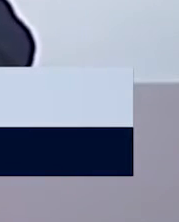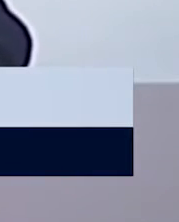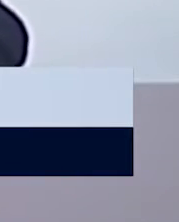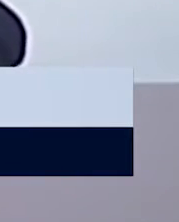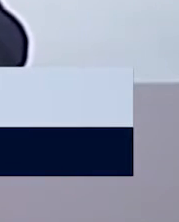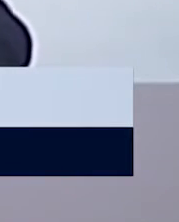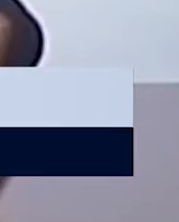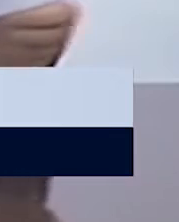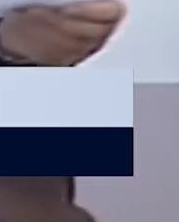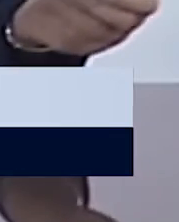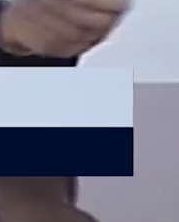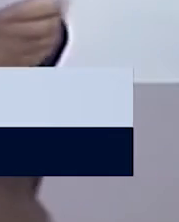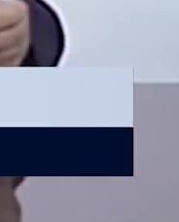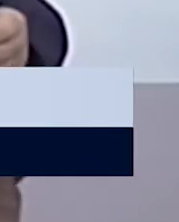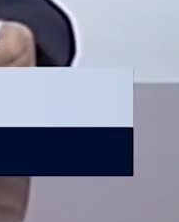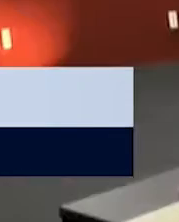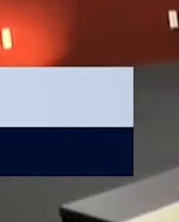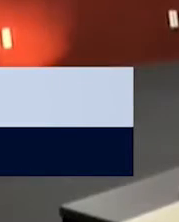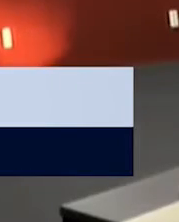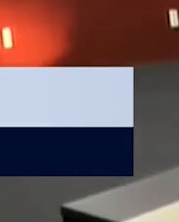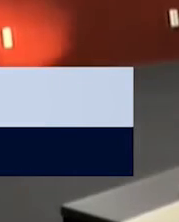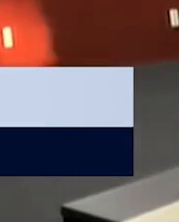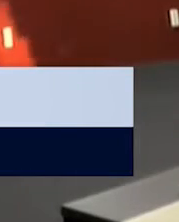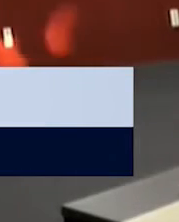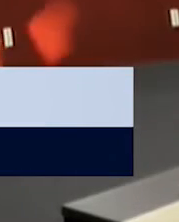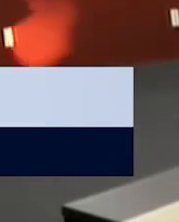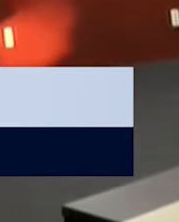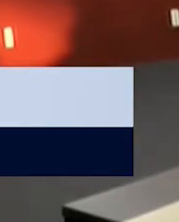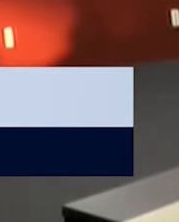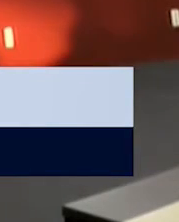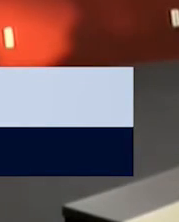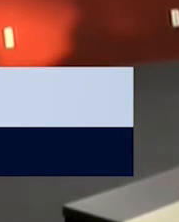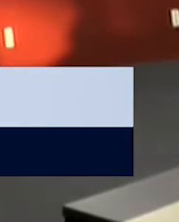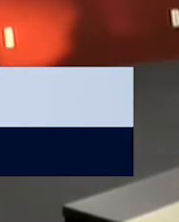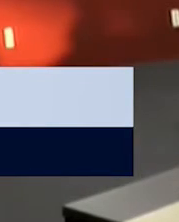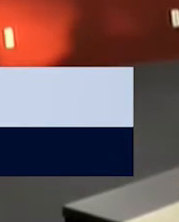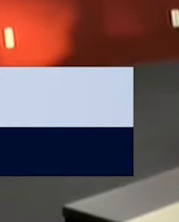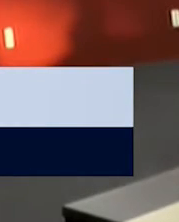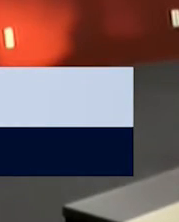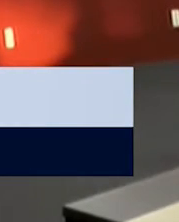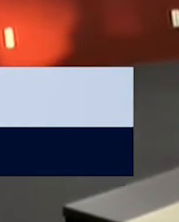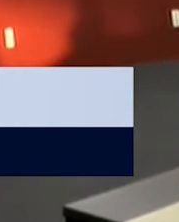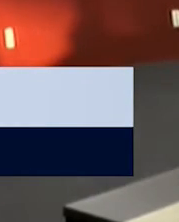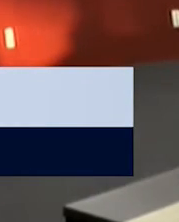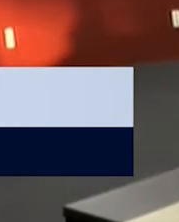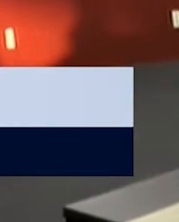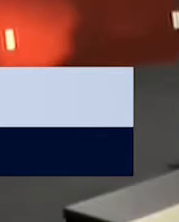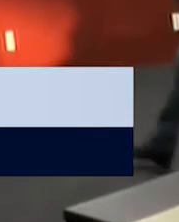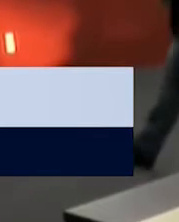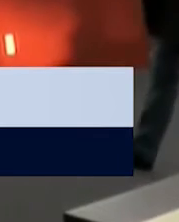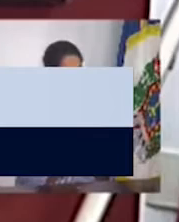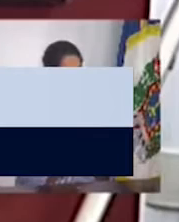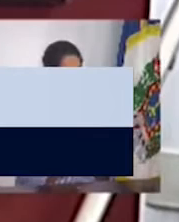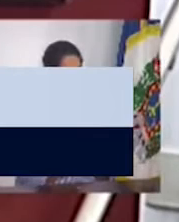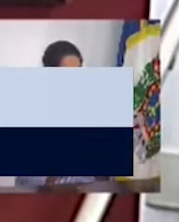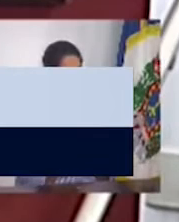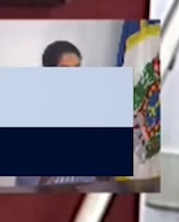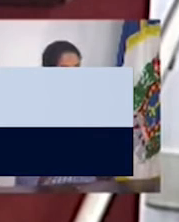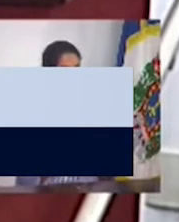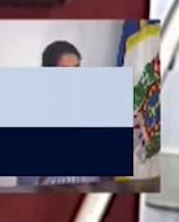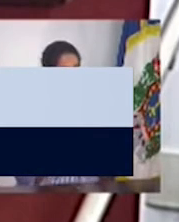devolvidos pelo município e que foram utilizados para promover o evento que recebeu o nome de festa da virada 2009